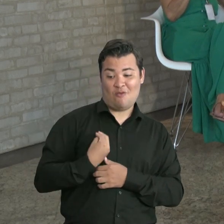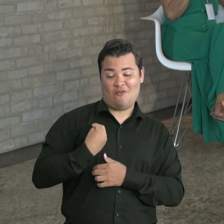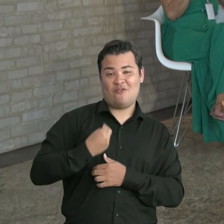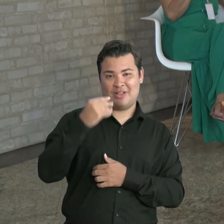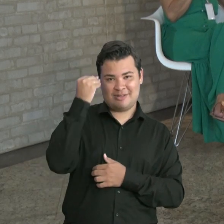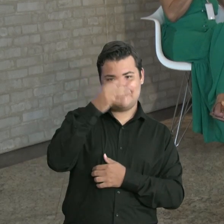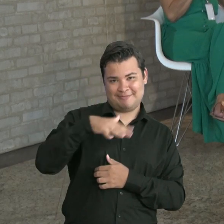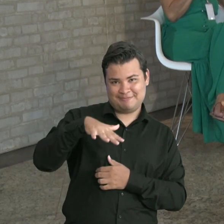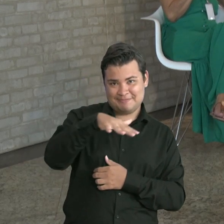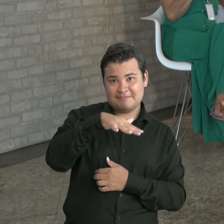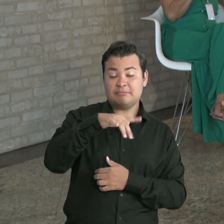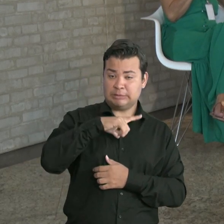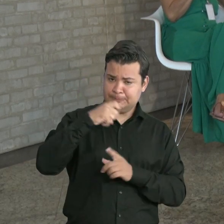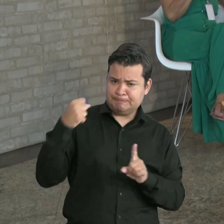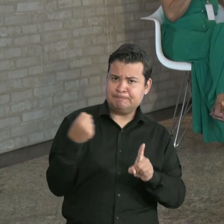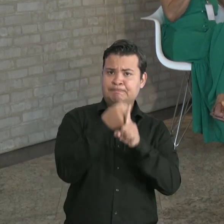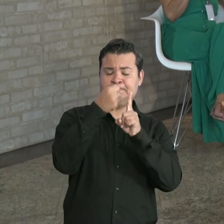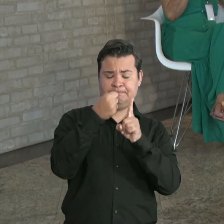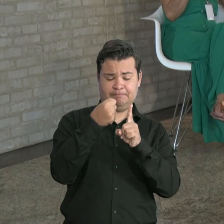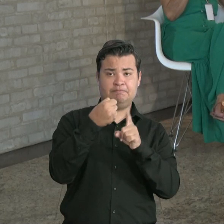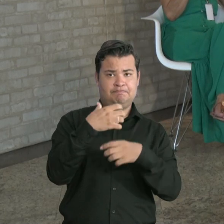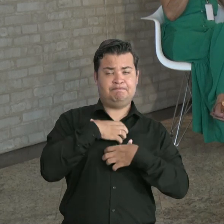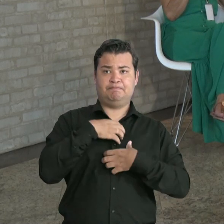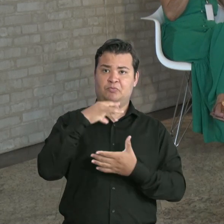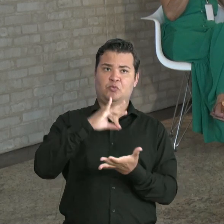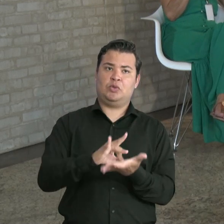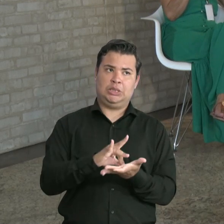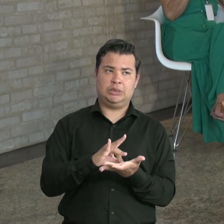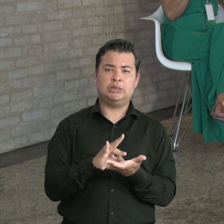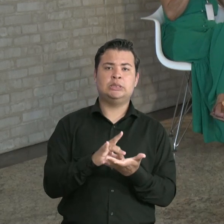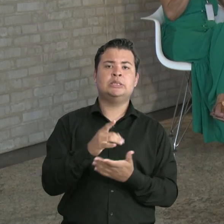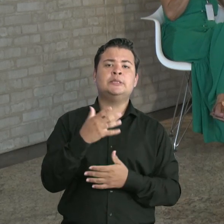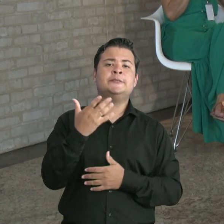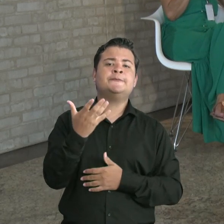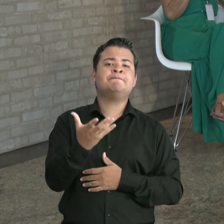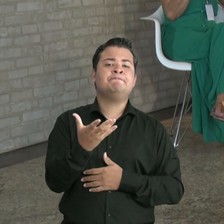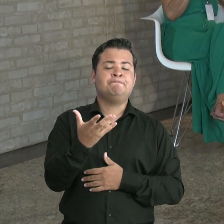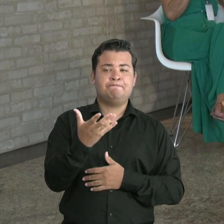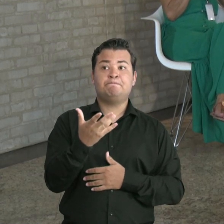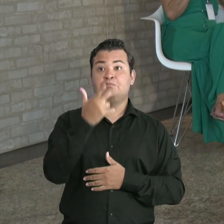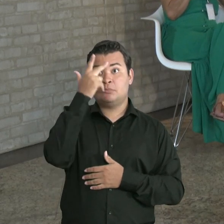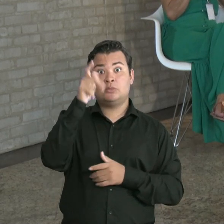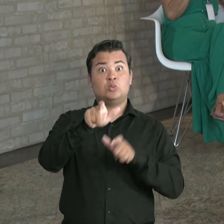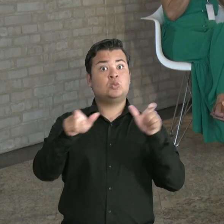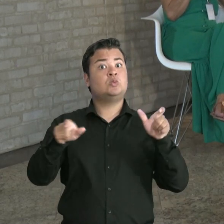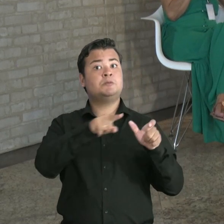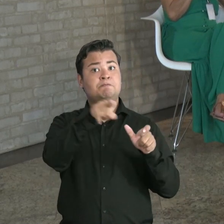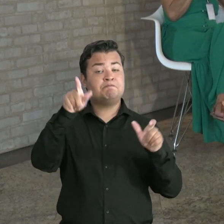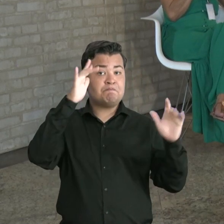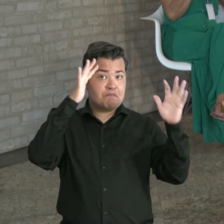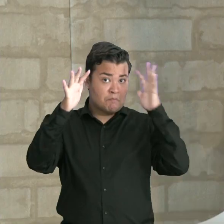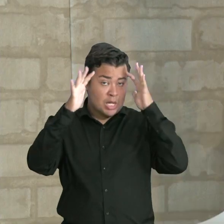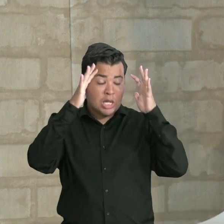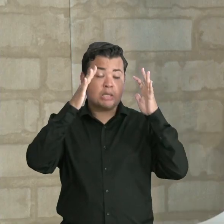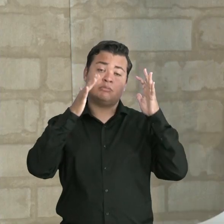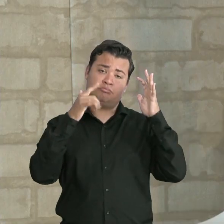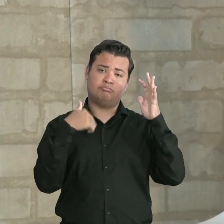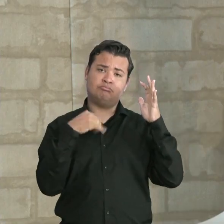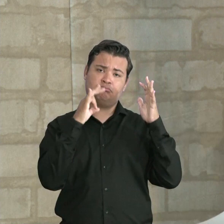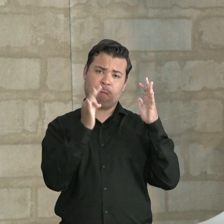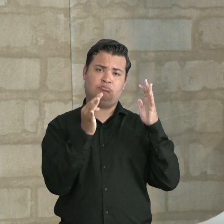isso nos impactou profundamente, né? Eu diria que, como muitos pensam, a gente ainda vai levar um tempo